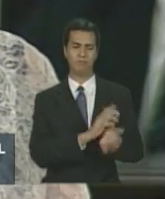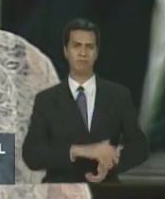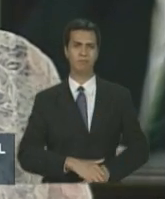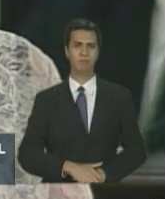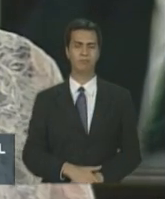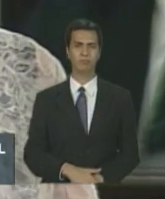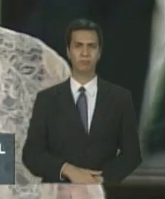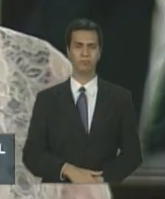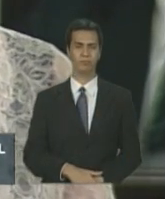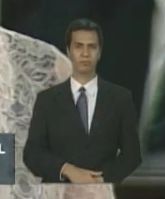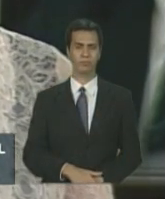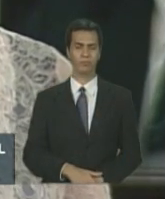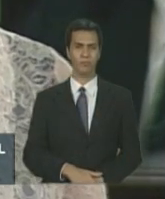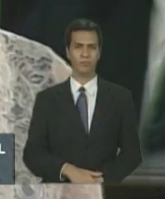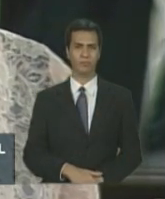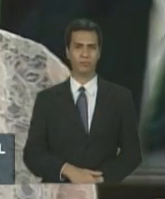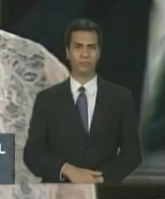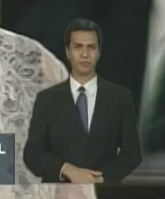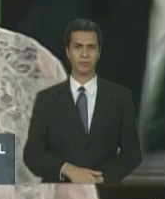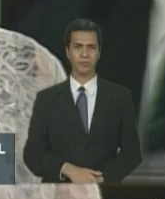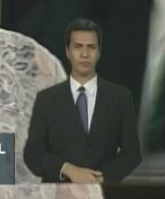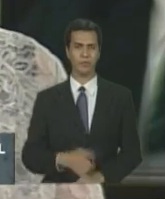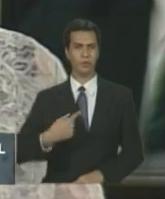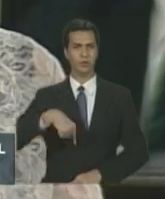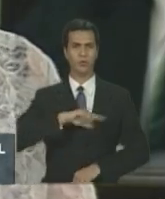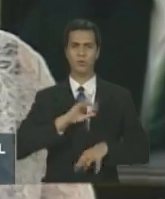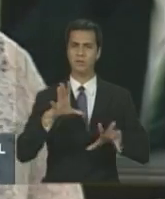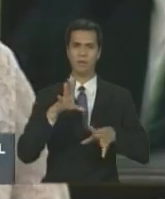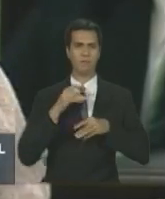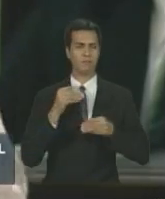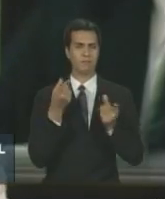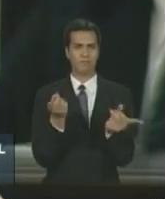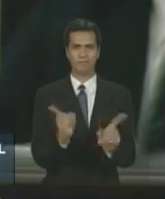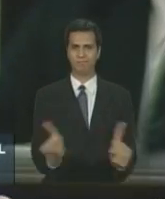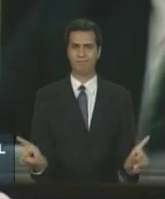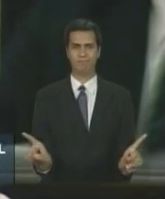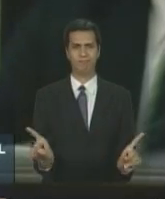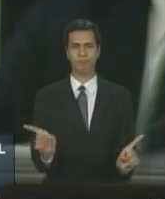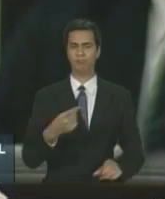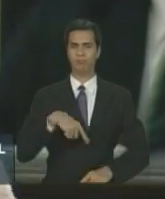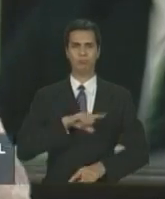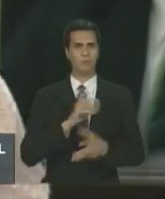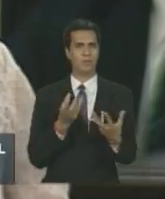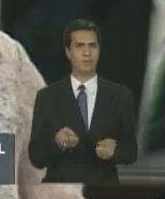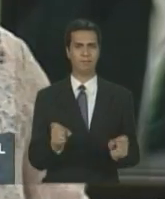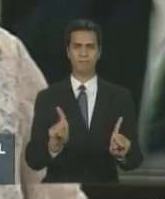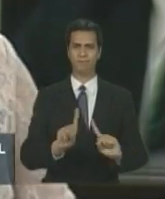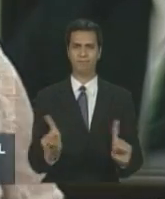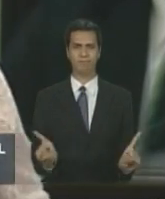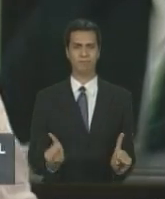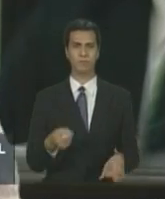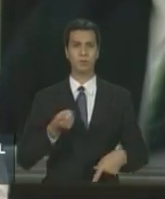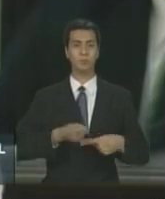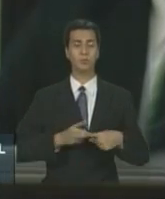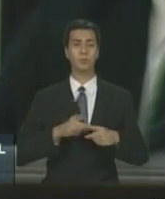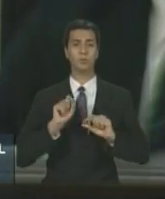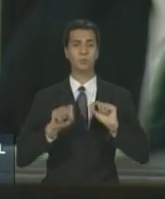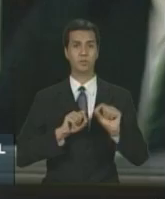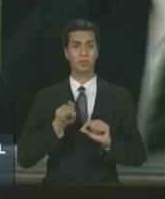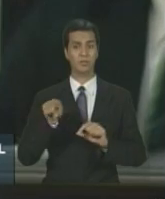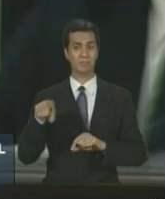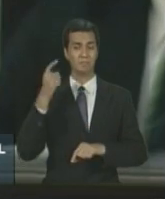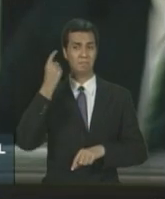Isso nós não podemos aceitar, porque esse é o princípio que